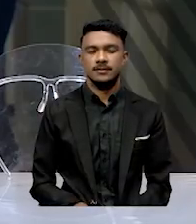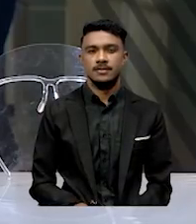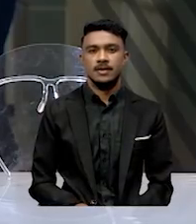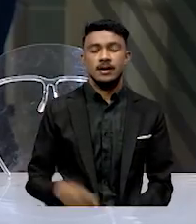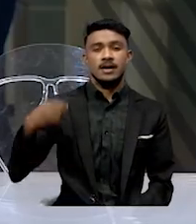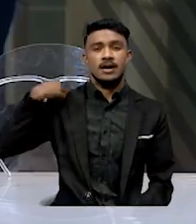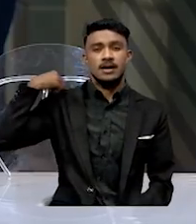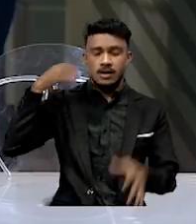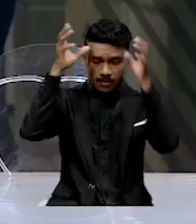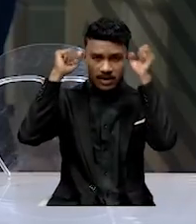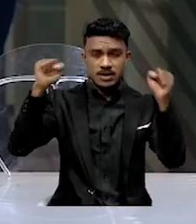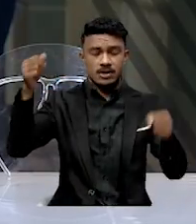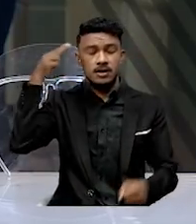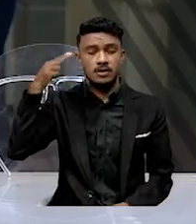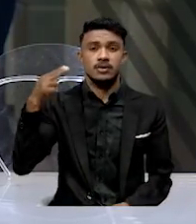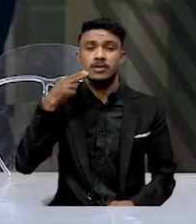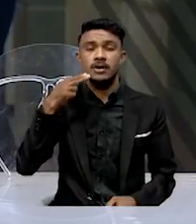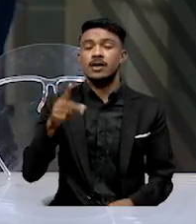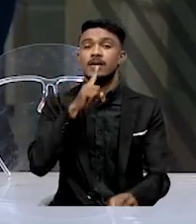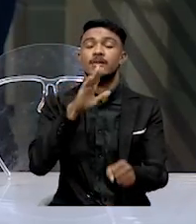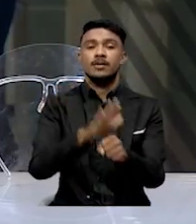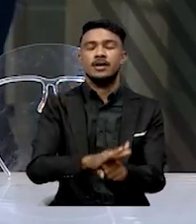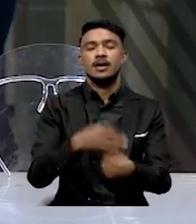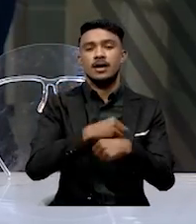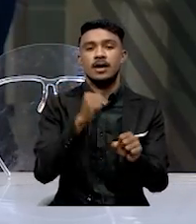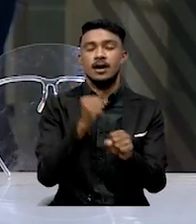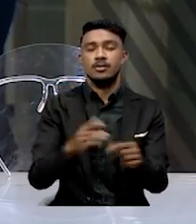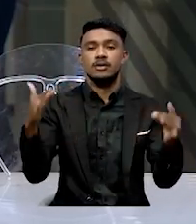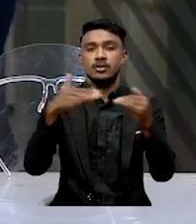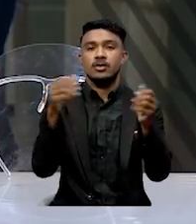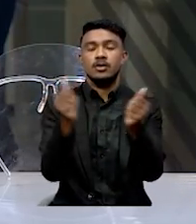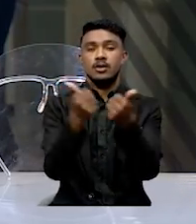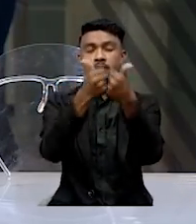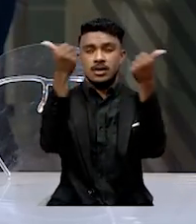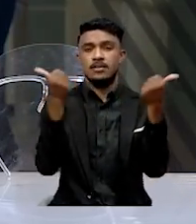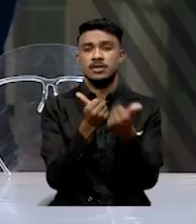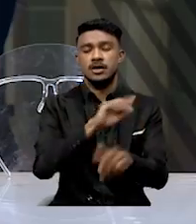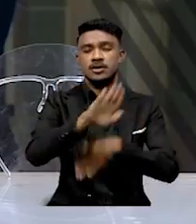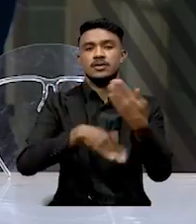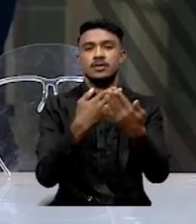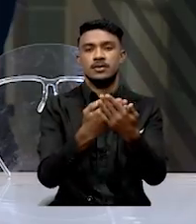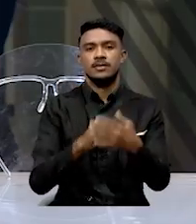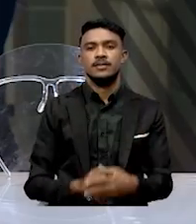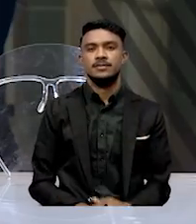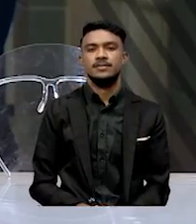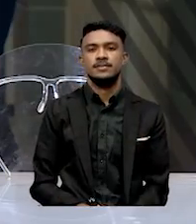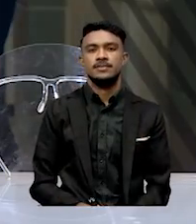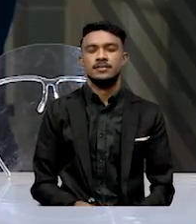Candidato Presidente Republika Zera Mozorta promete se halo dialogu ho arte marciai soto.